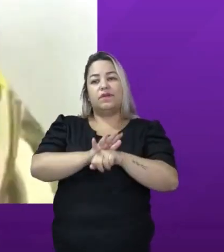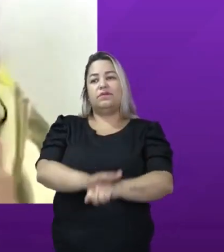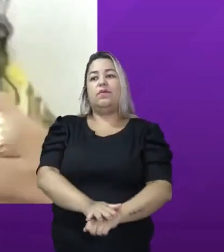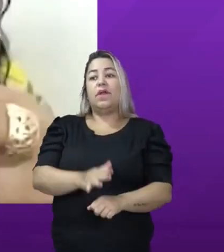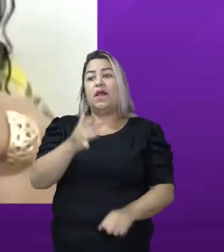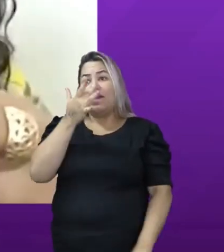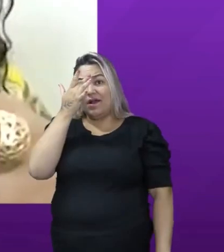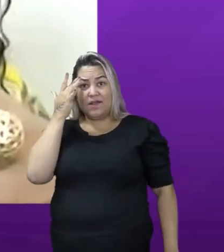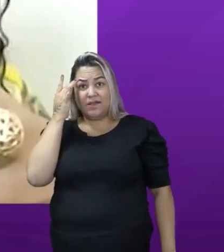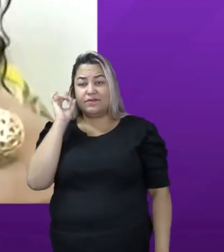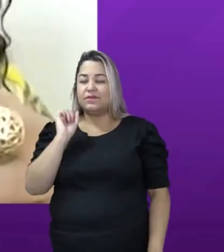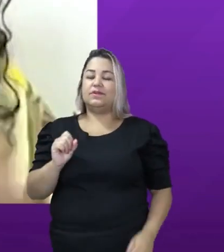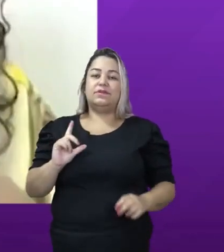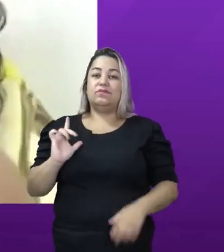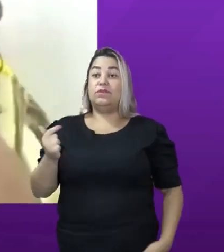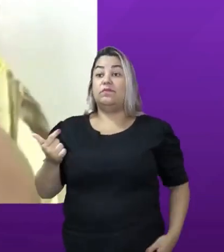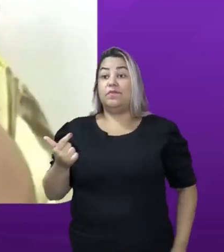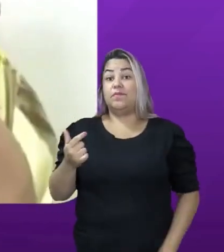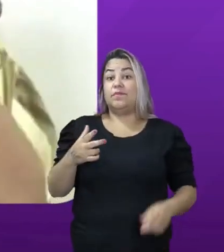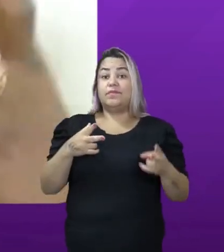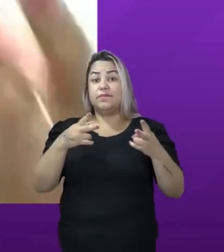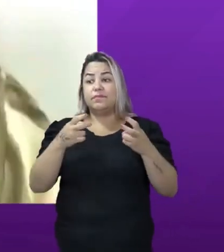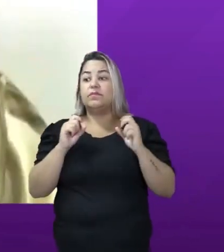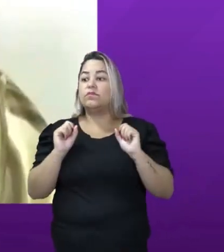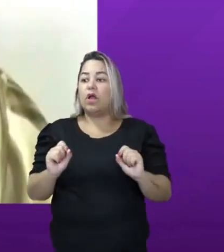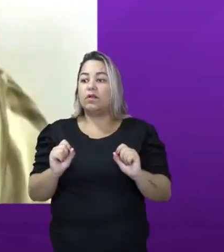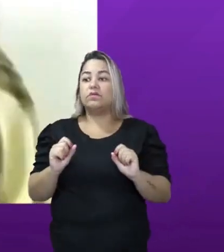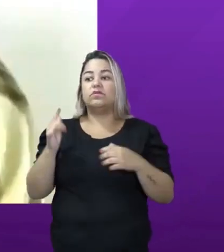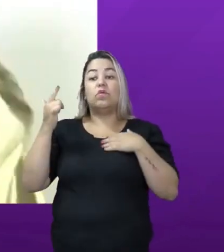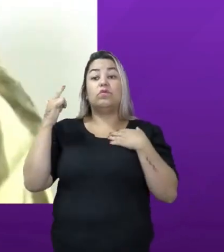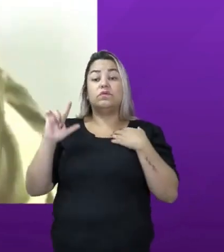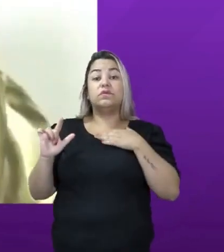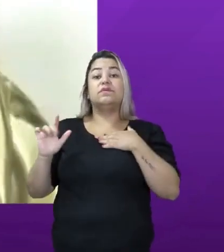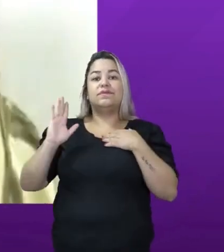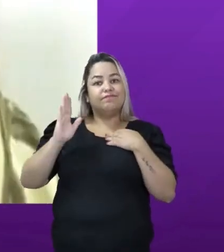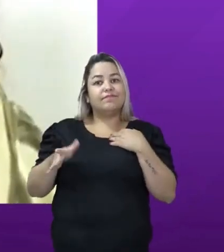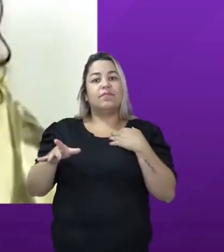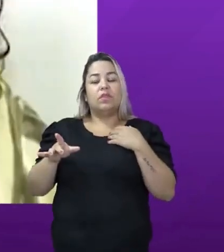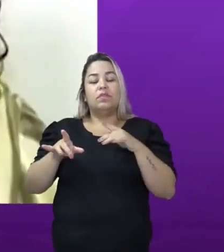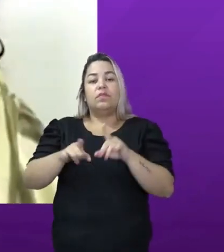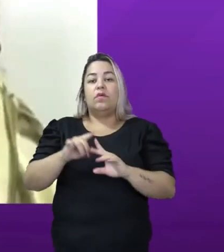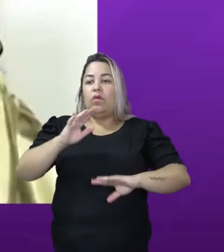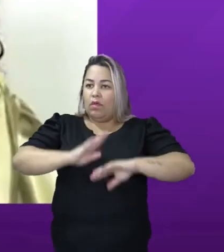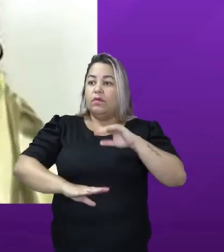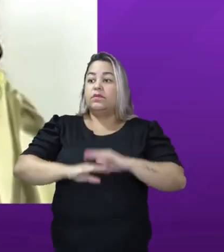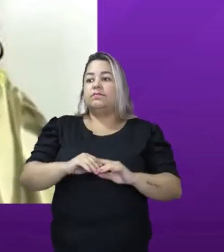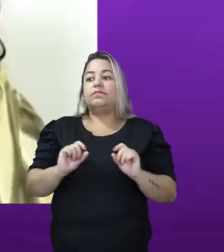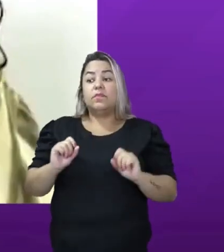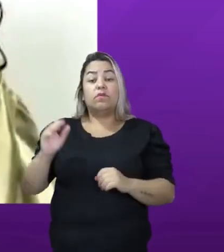aquela que a gente sem perceber, né, sem que a gente se dê conta, nós já estamos de alguma sorte tomadas e